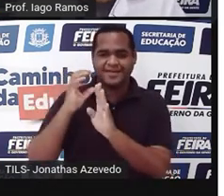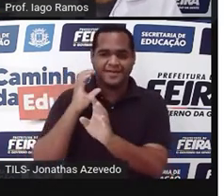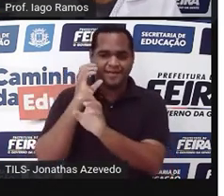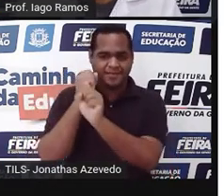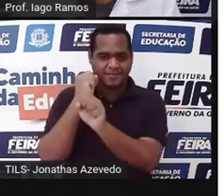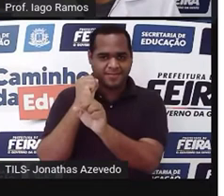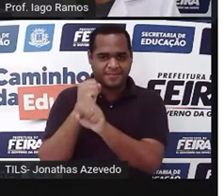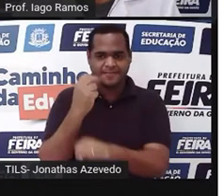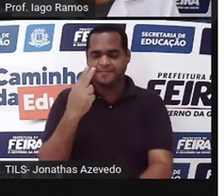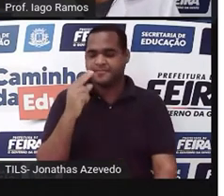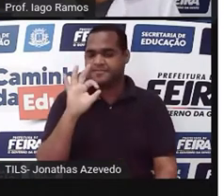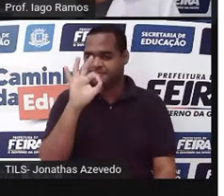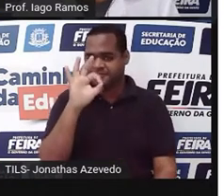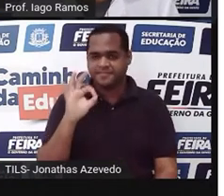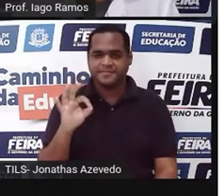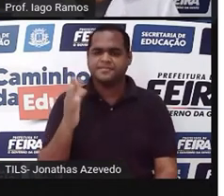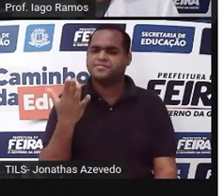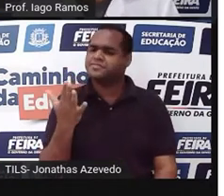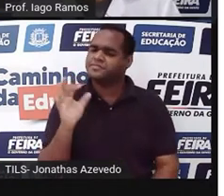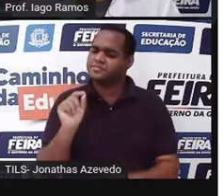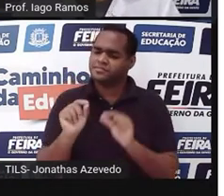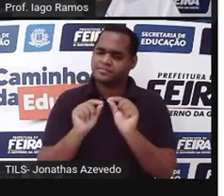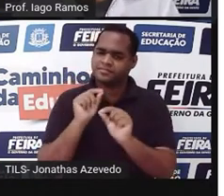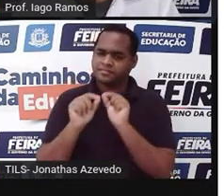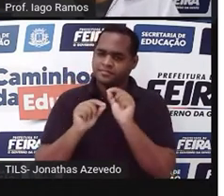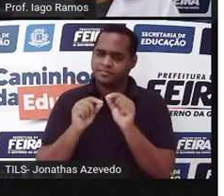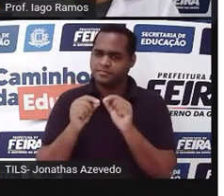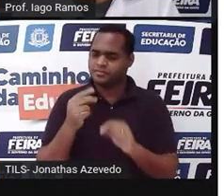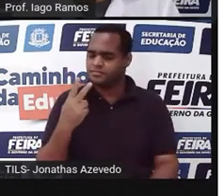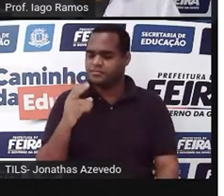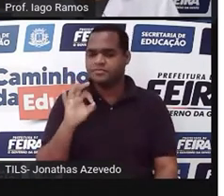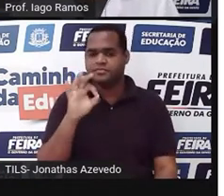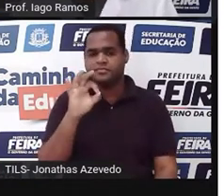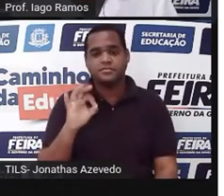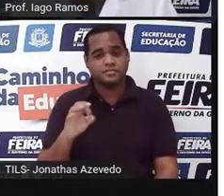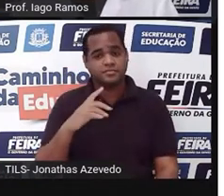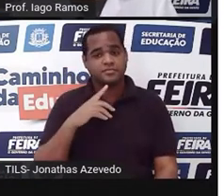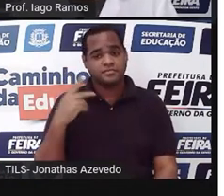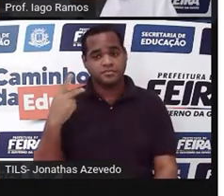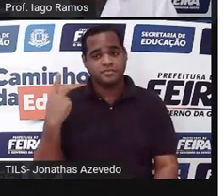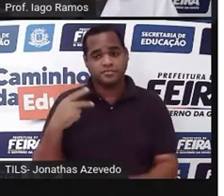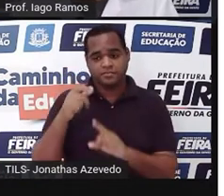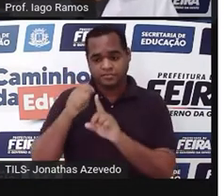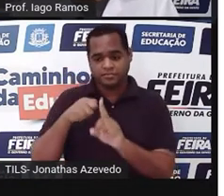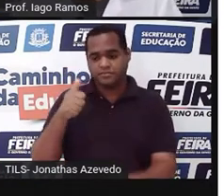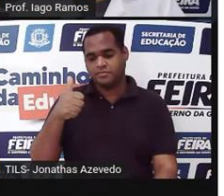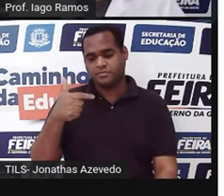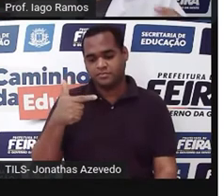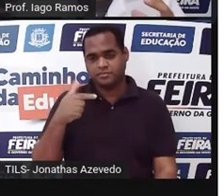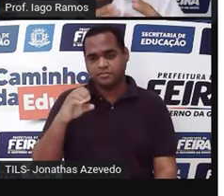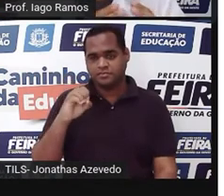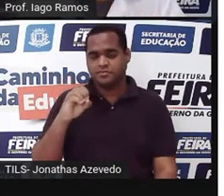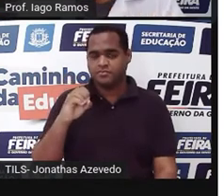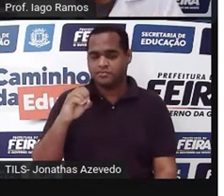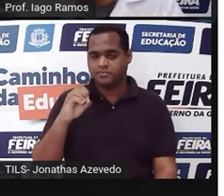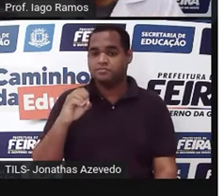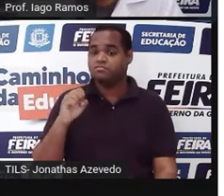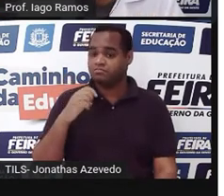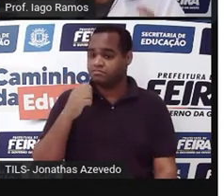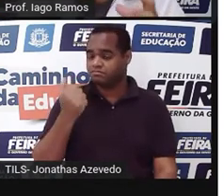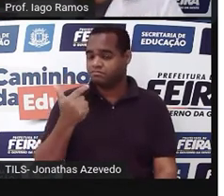aumentar Vinte por cento e vai aumentar Vinte por cento de quanto do próprio 120 tá vai ser